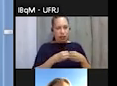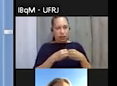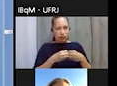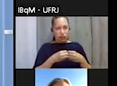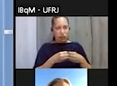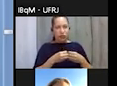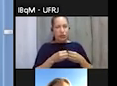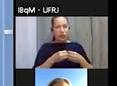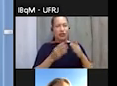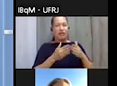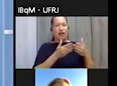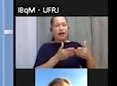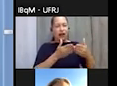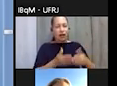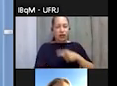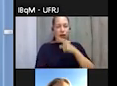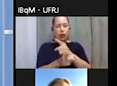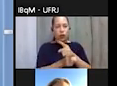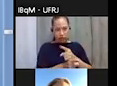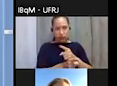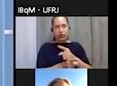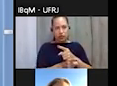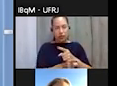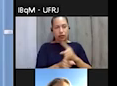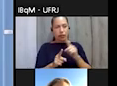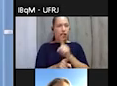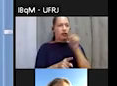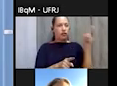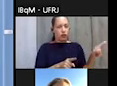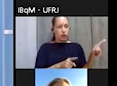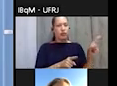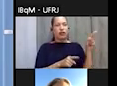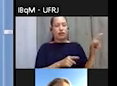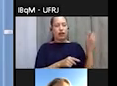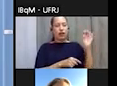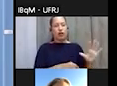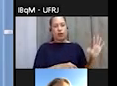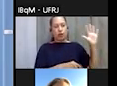importante poder encontrar esses registros de salitre no